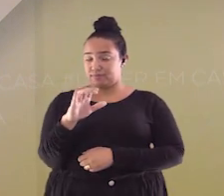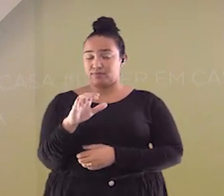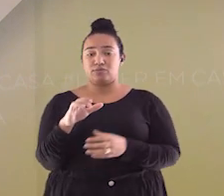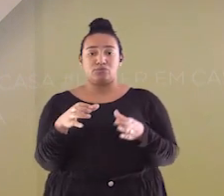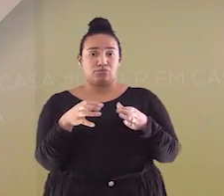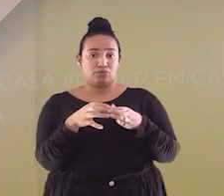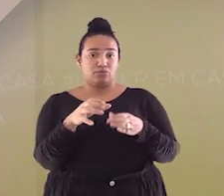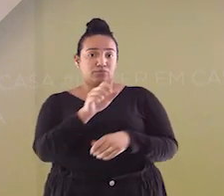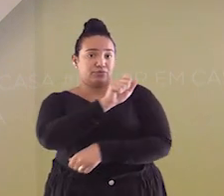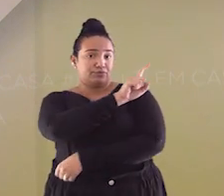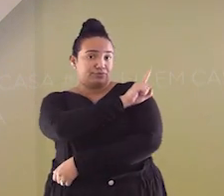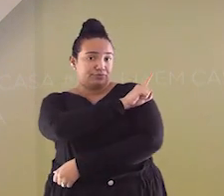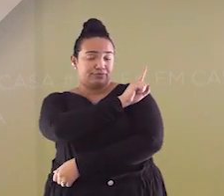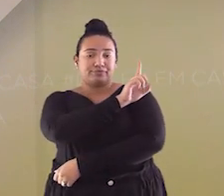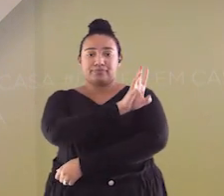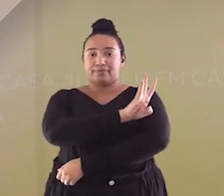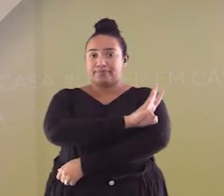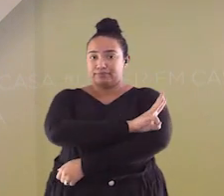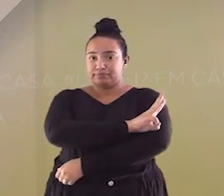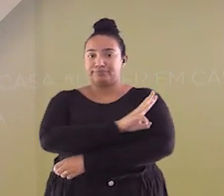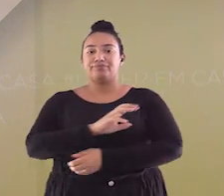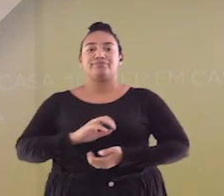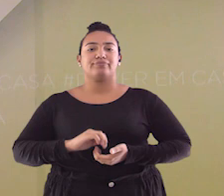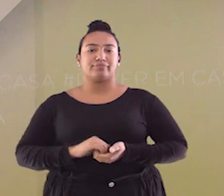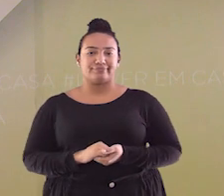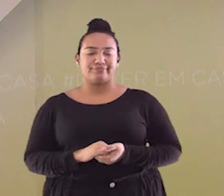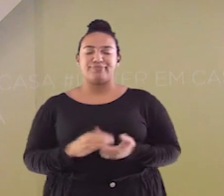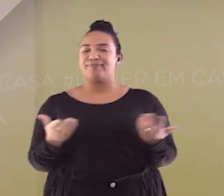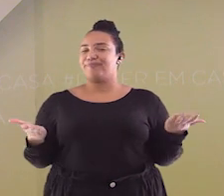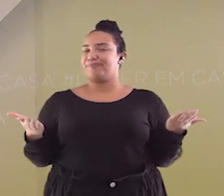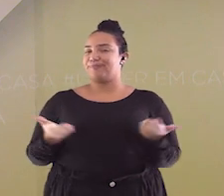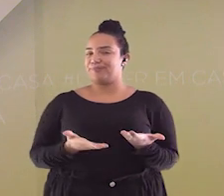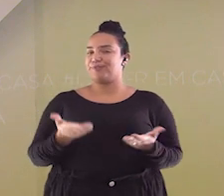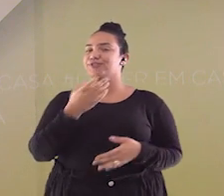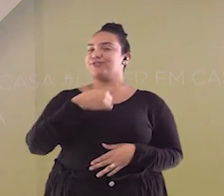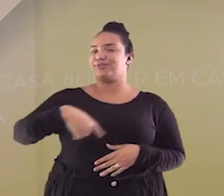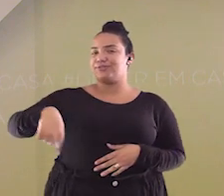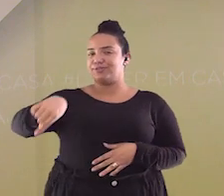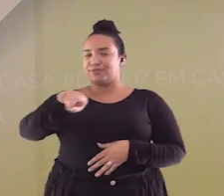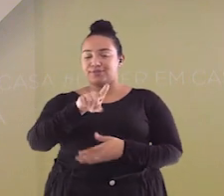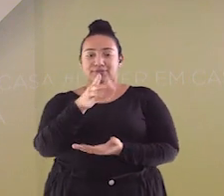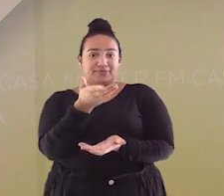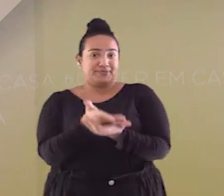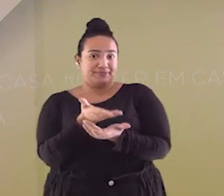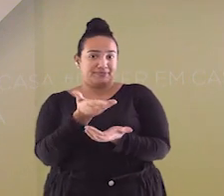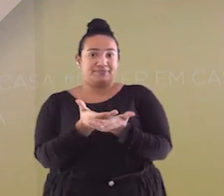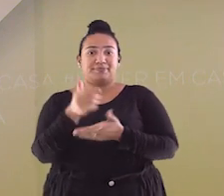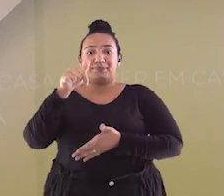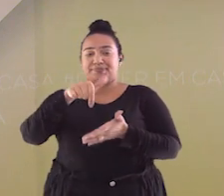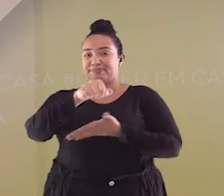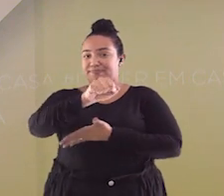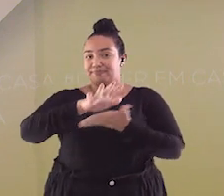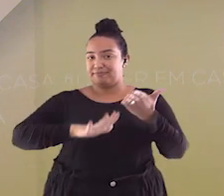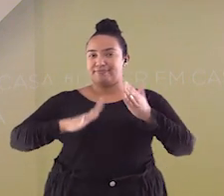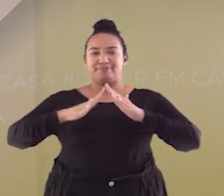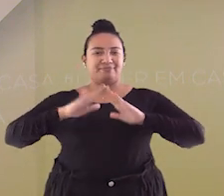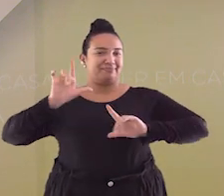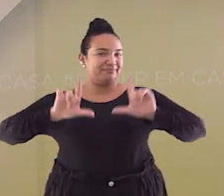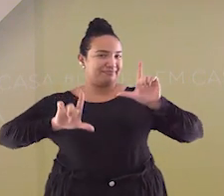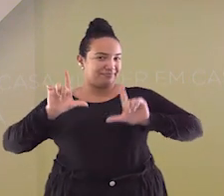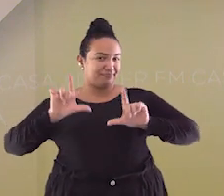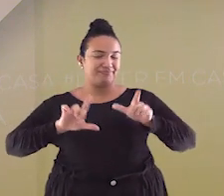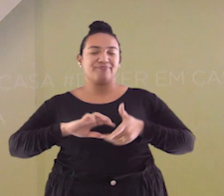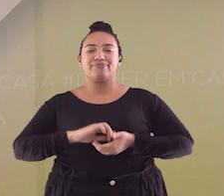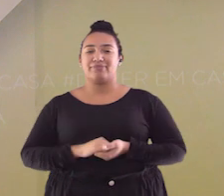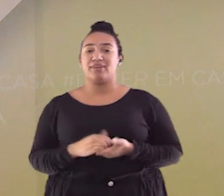1º ao 3º ano do Ensino Fundamental. Estamos juntos para mais uma aula aqui no Dever em Casa na